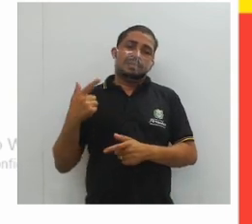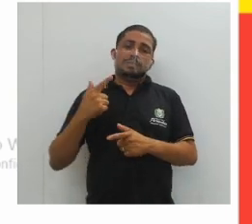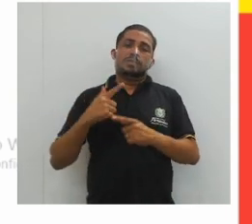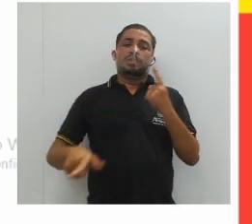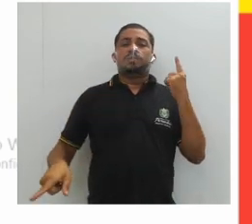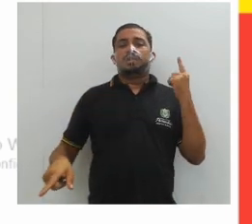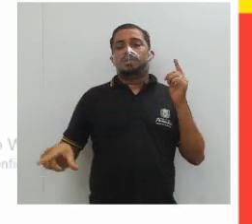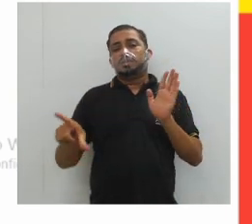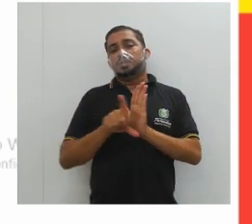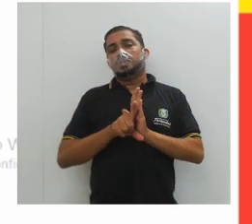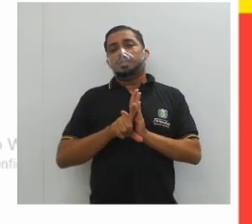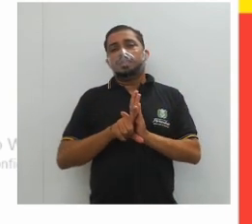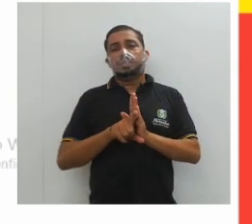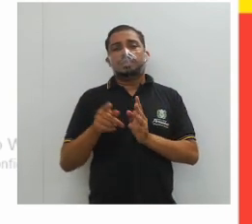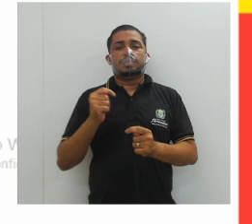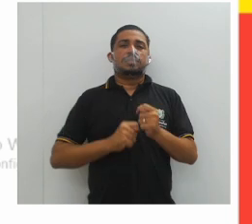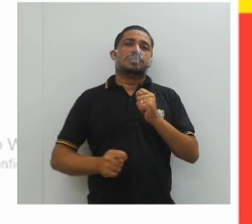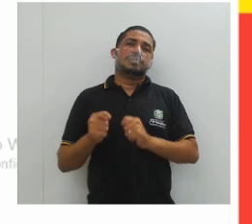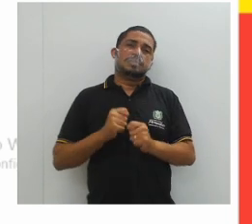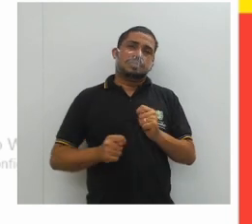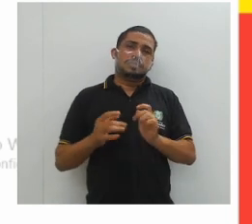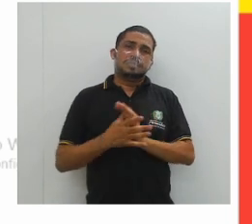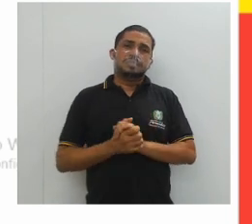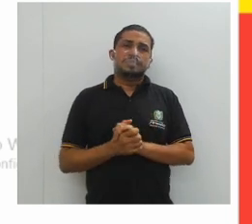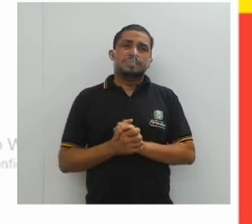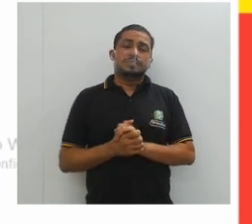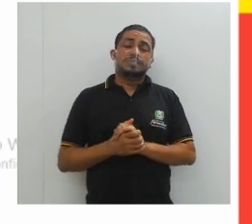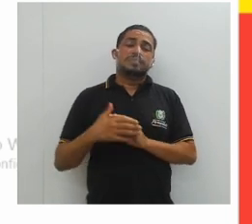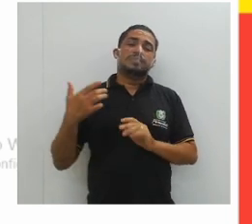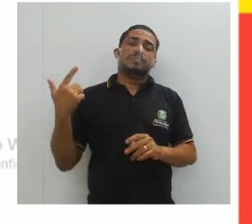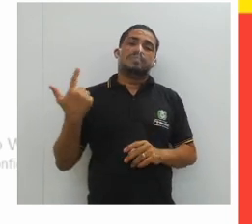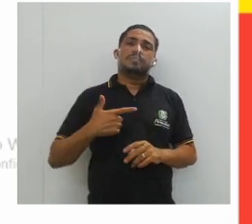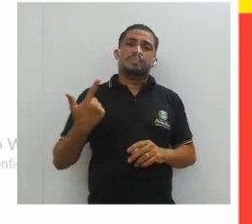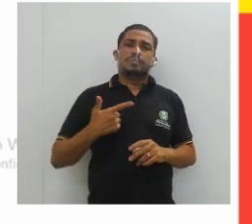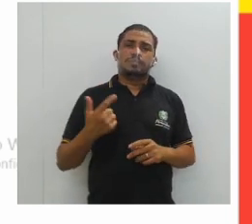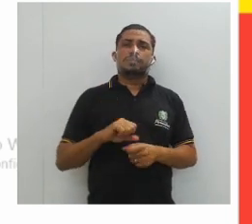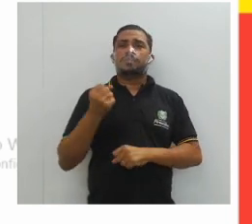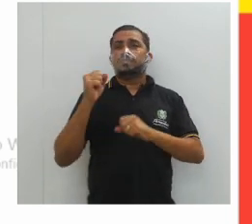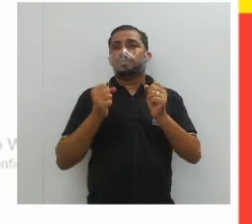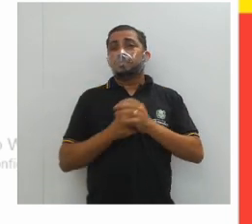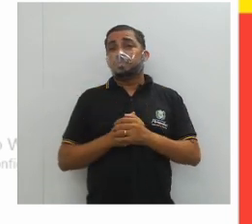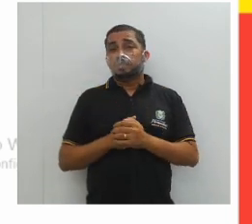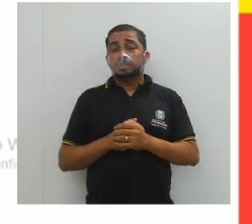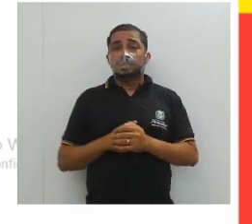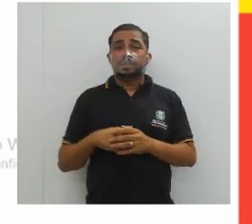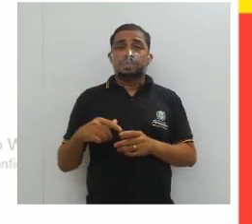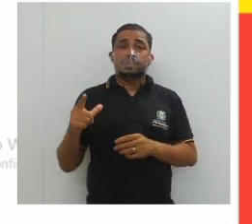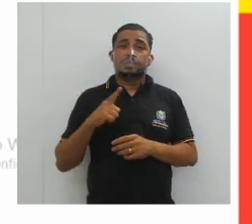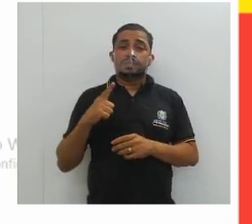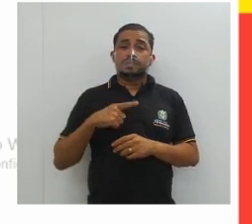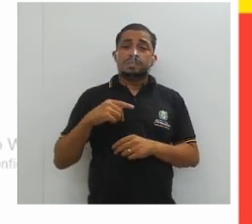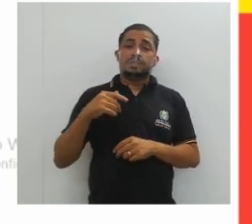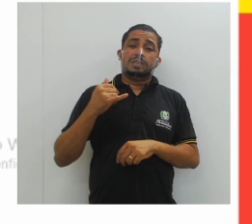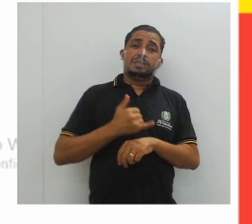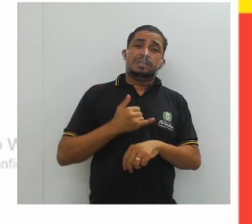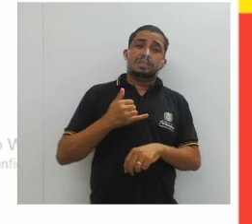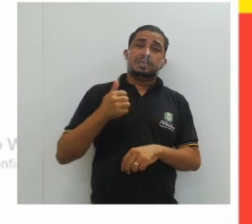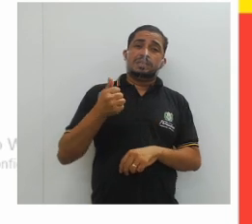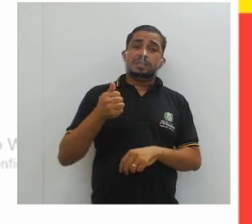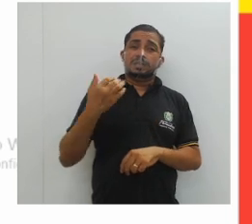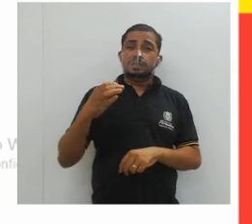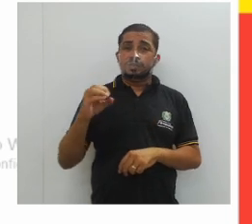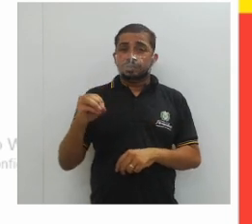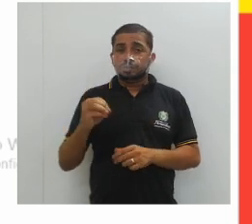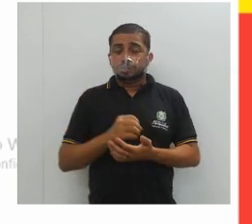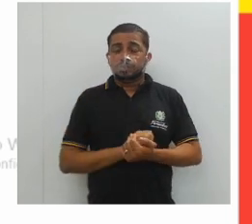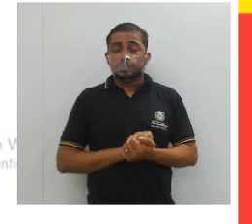nossas leis de economia. Segunda Revolução Industrial, seguimos com a questão do aço, já dito aqui,